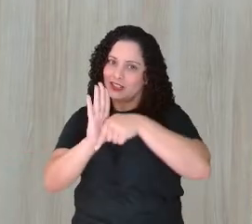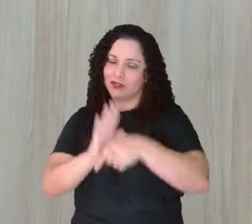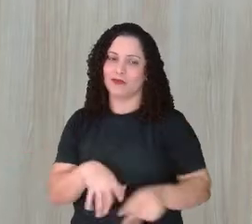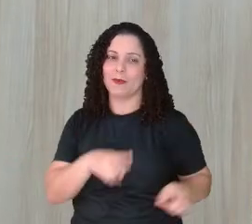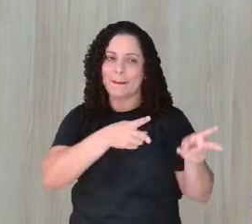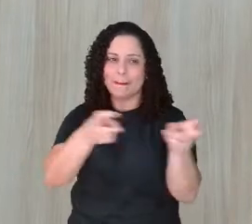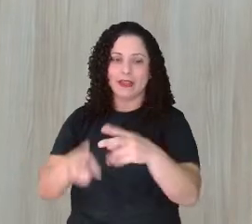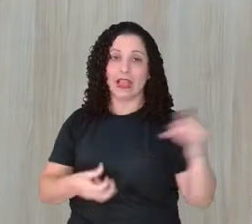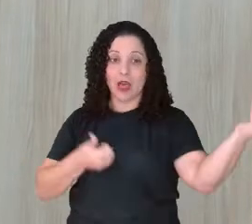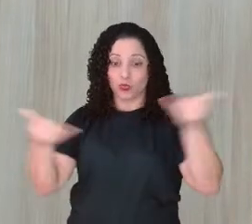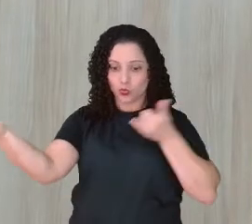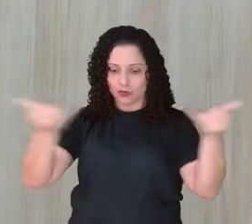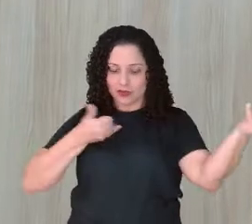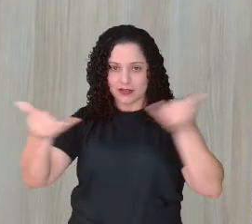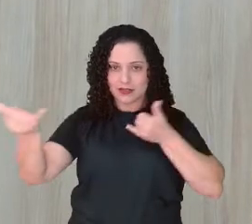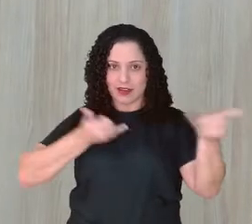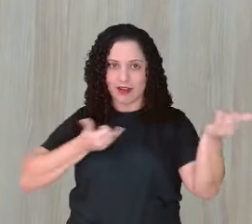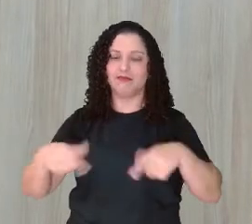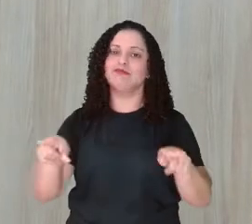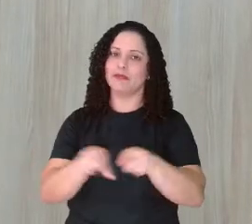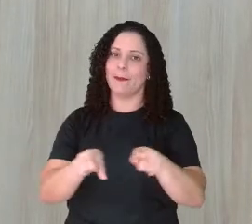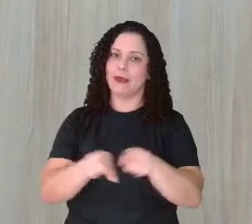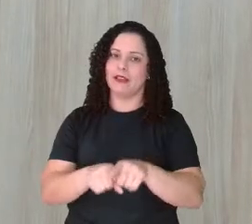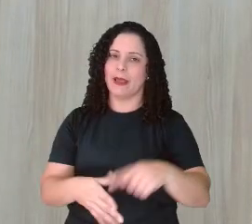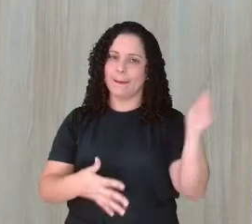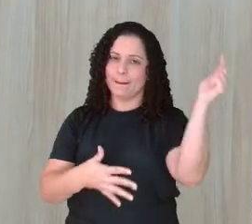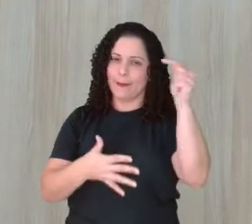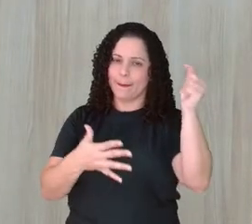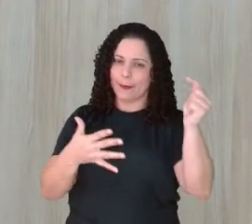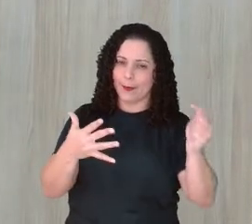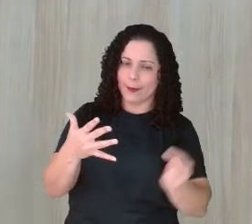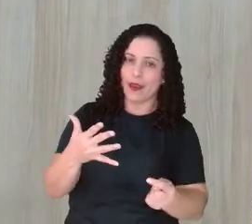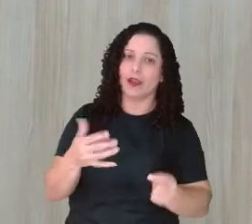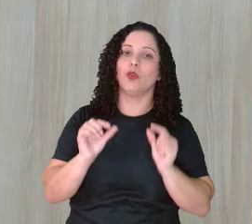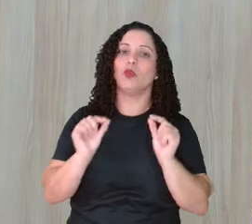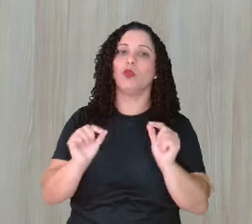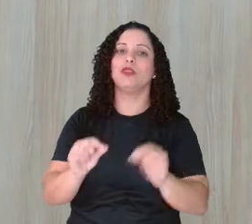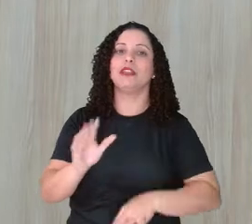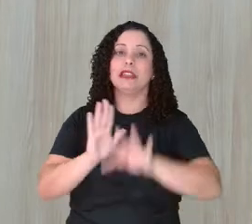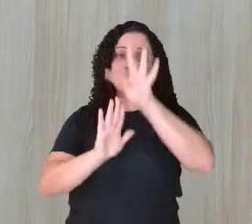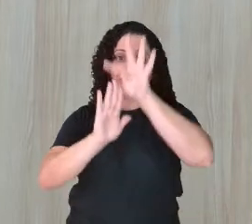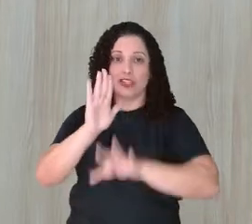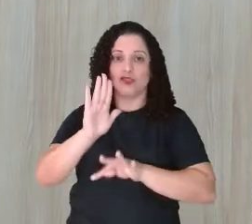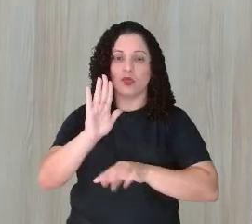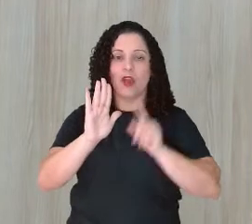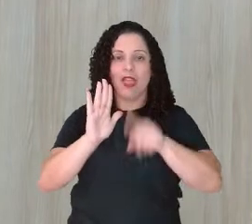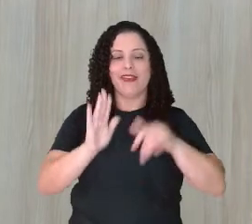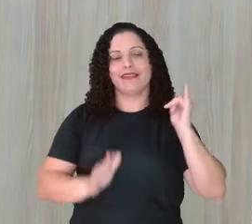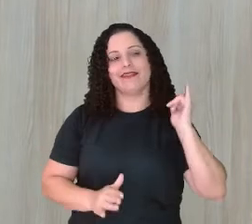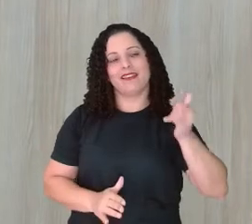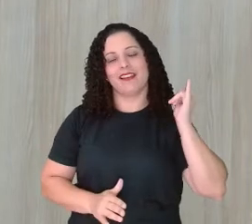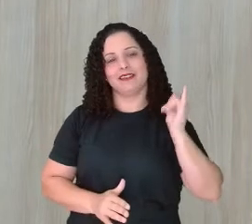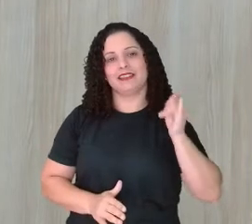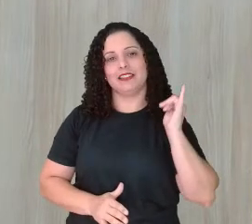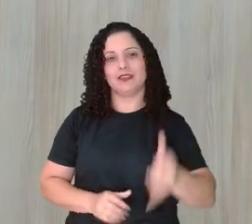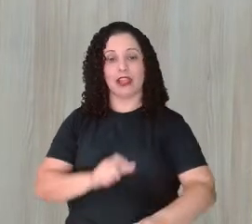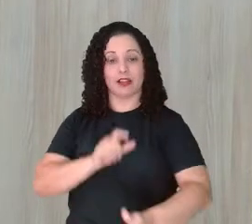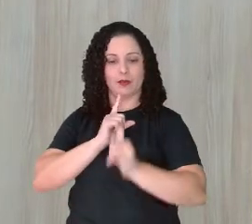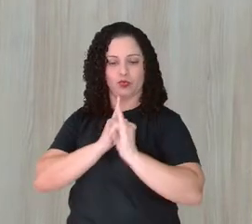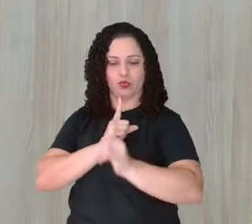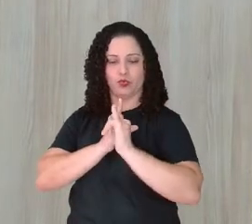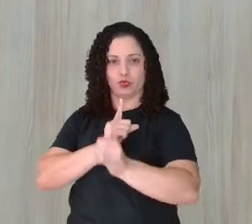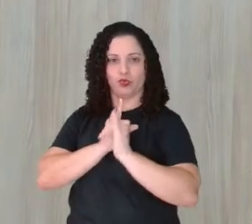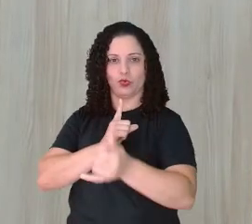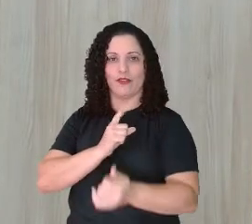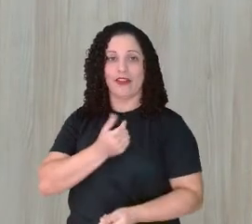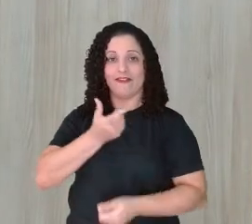notícia também, percebemos que o tipo textual predominante é o narrativo, porque o objetivo é contar.